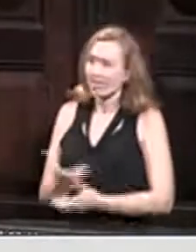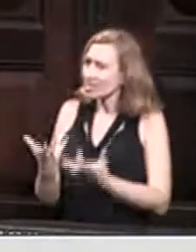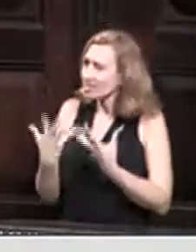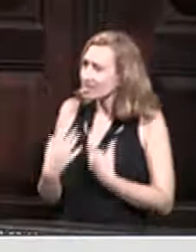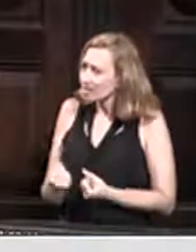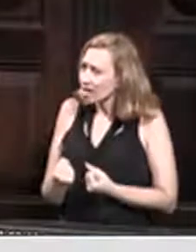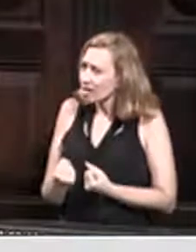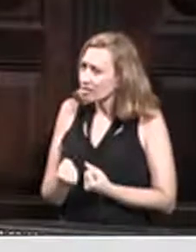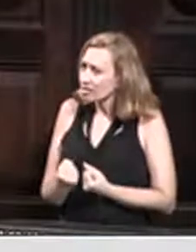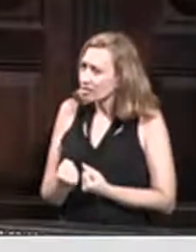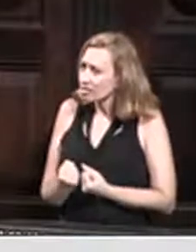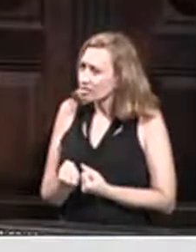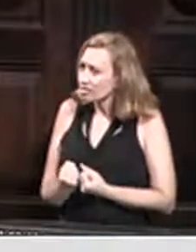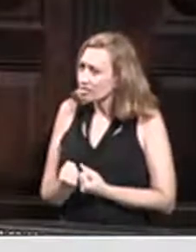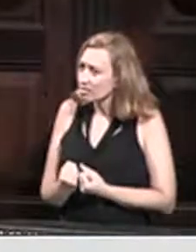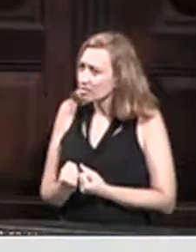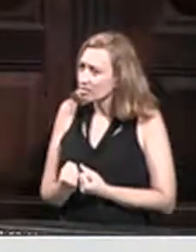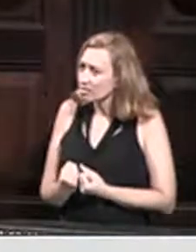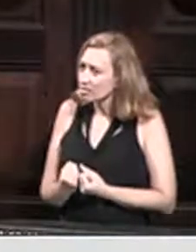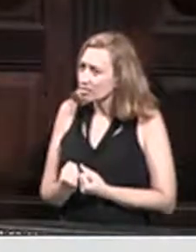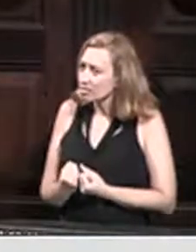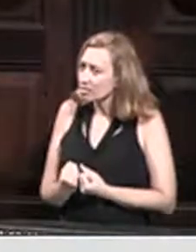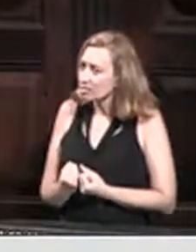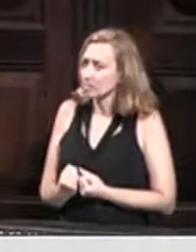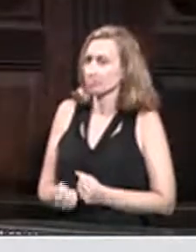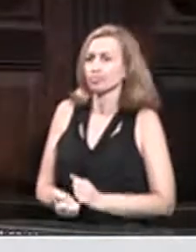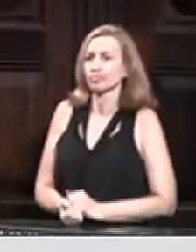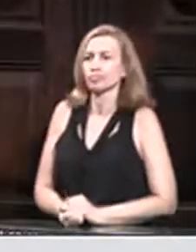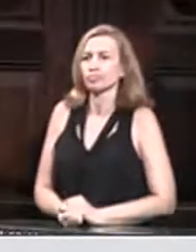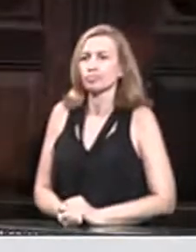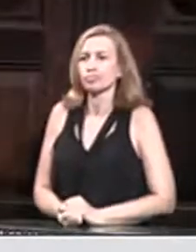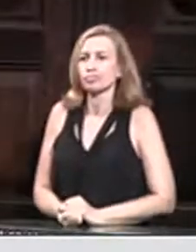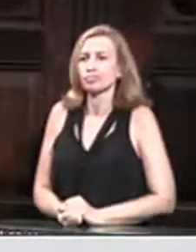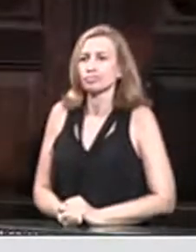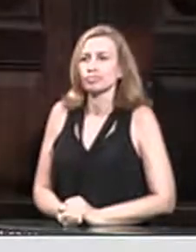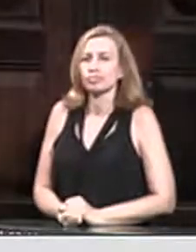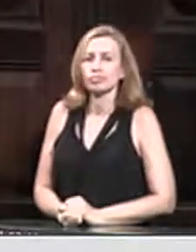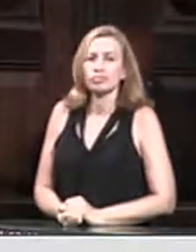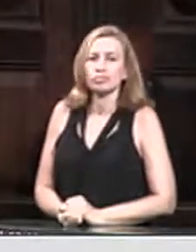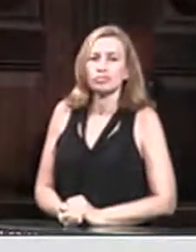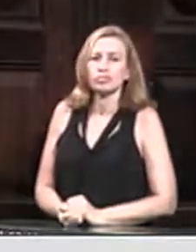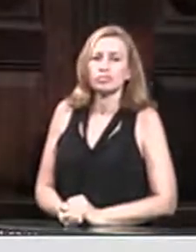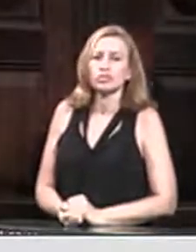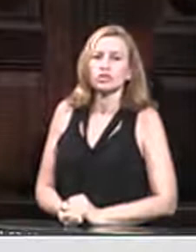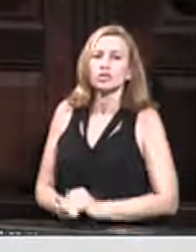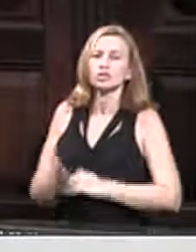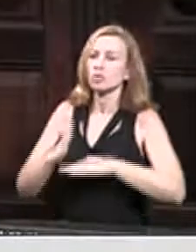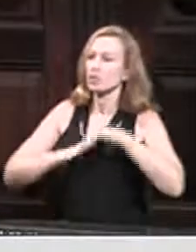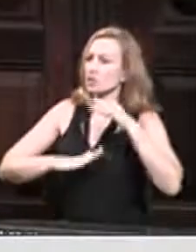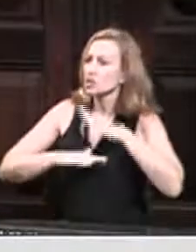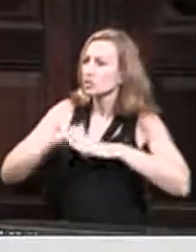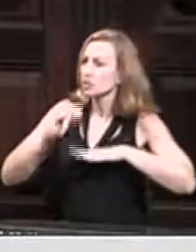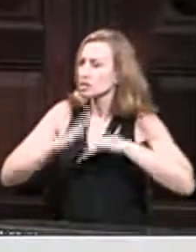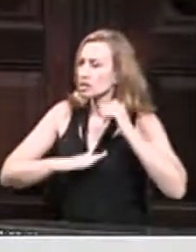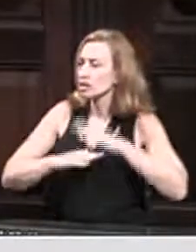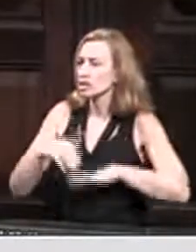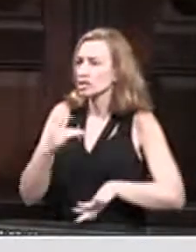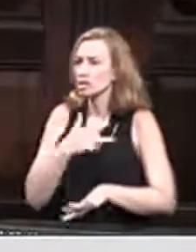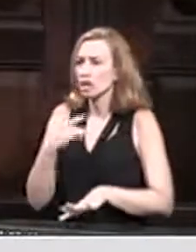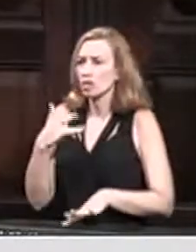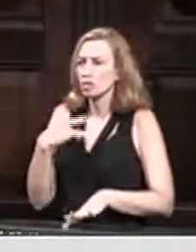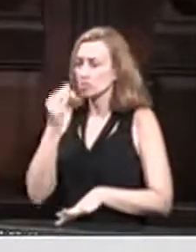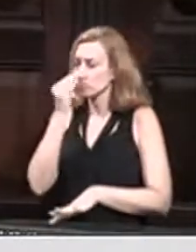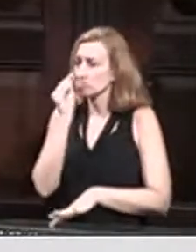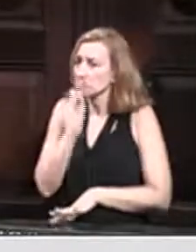aceitar que os servidores sejam submetidos a um suplício que